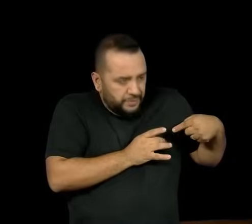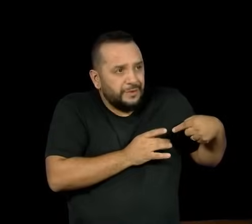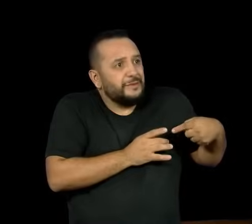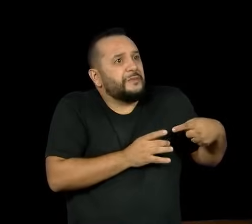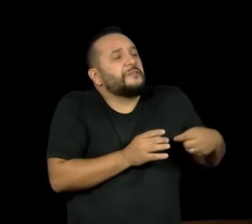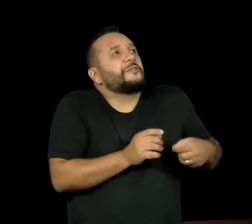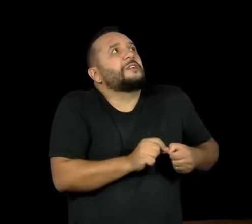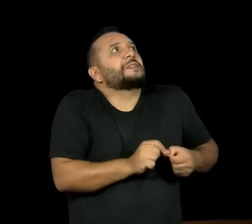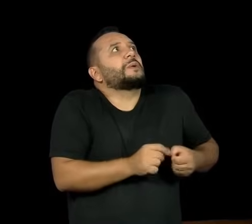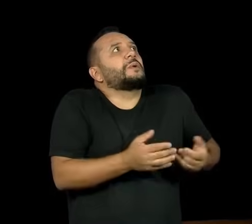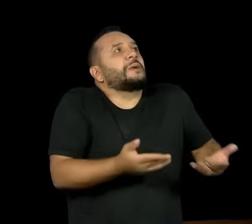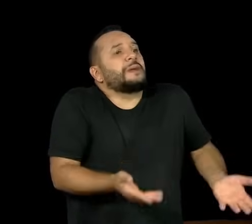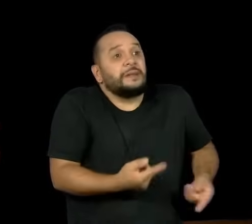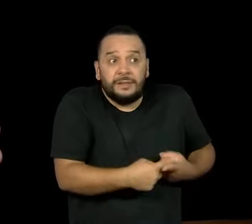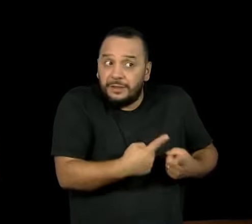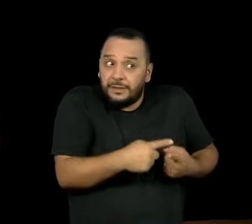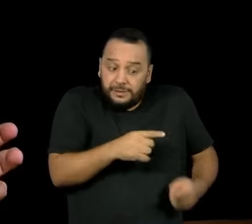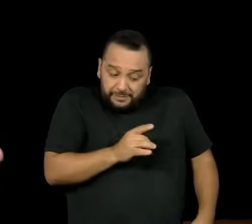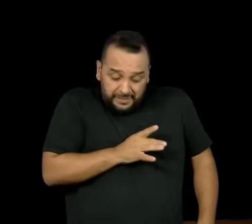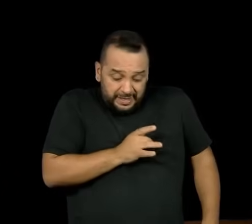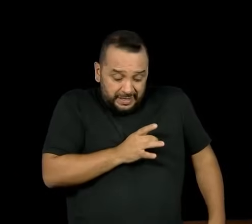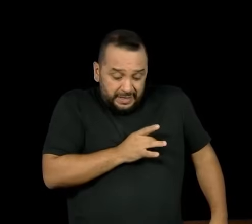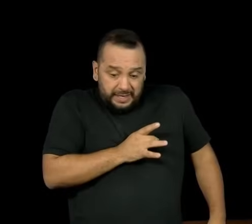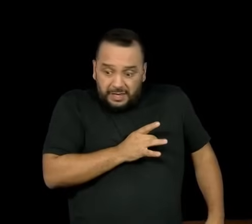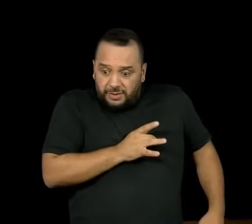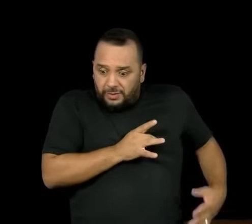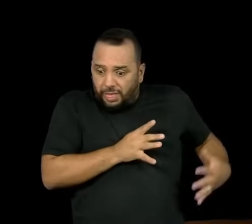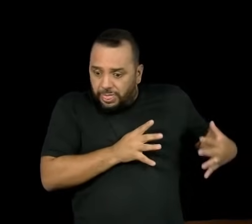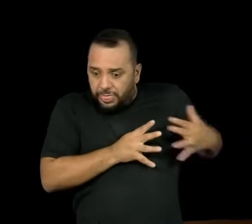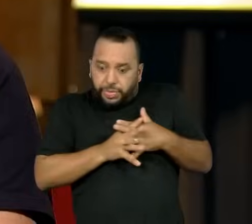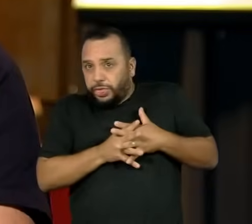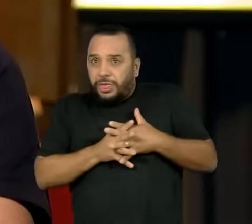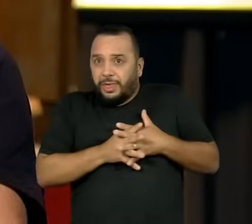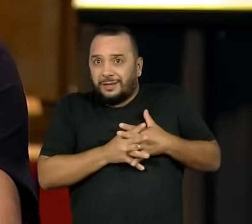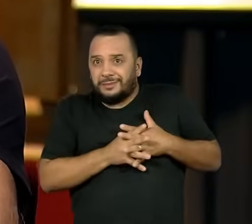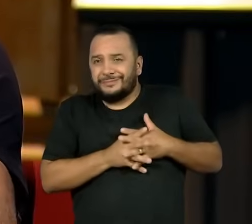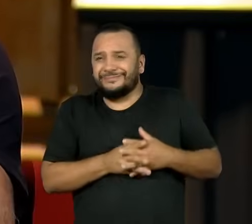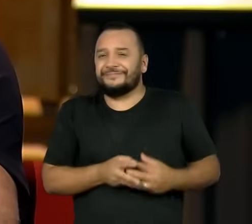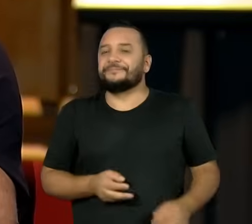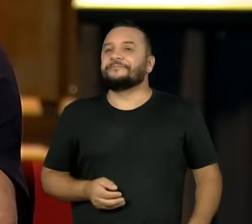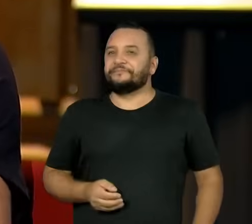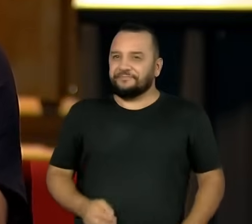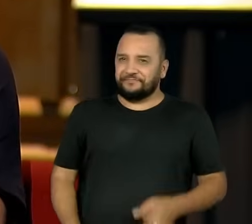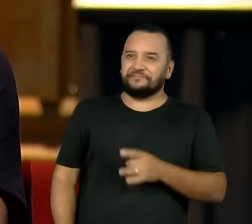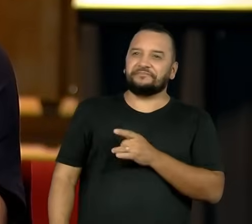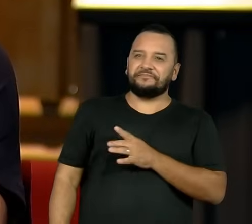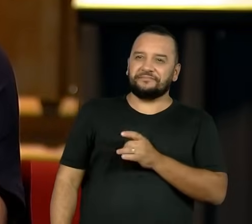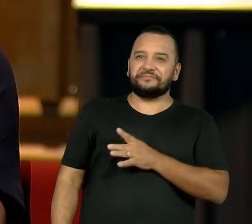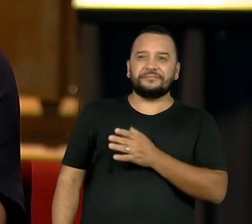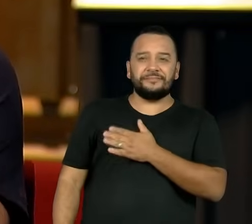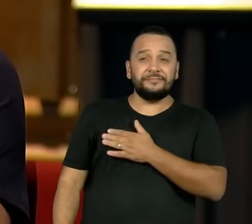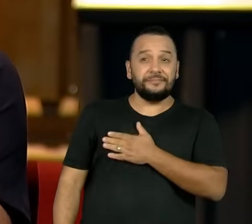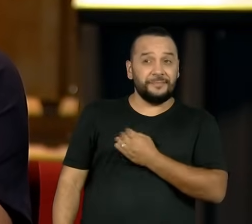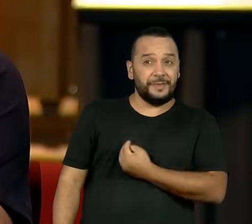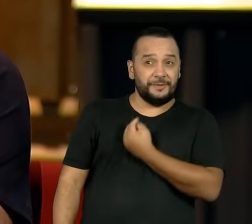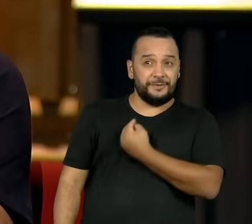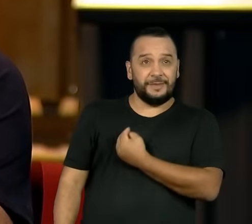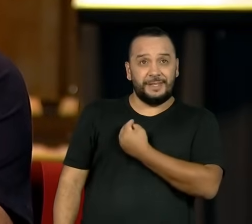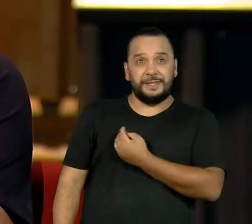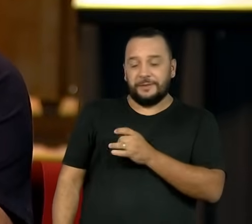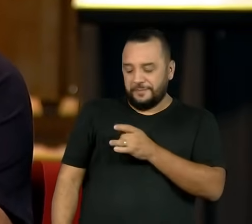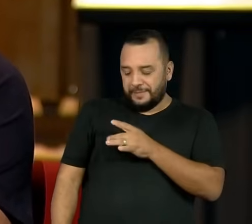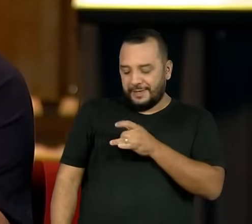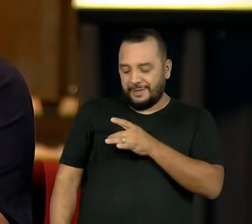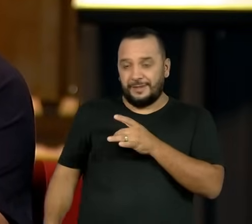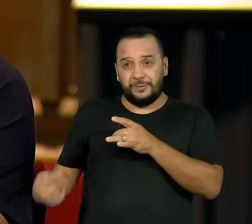com medo? Porque o medo é o que trava tudo, né? O medo na minha vida, ela tem